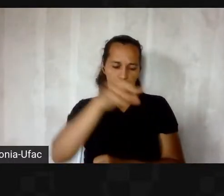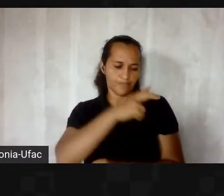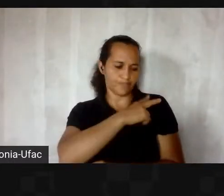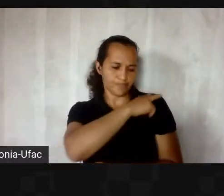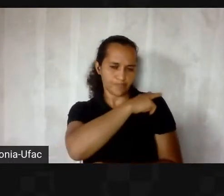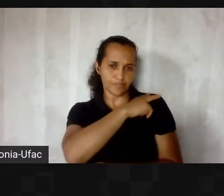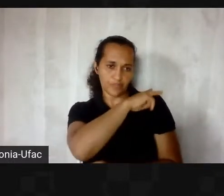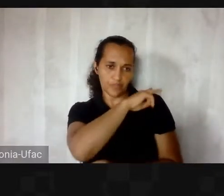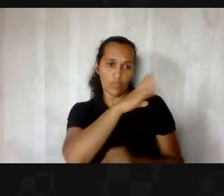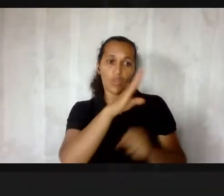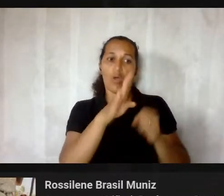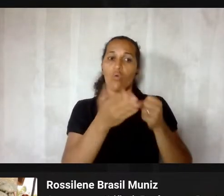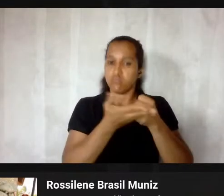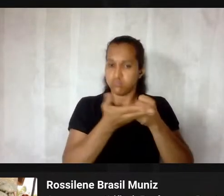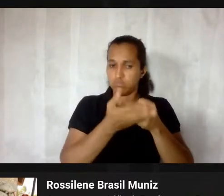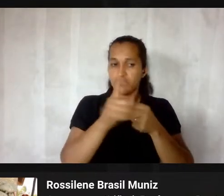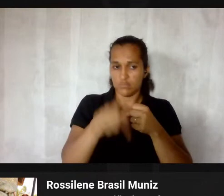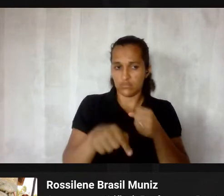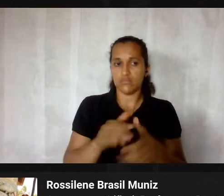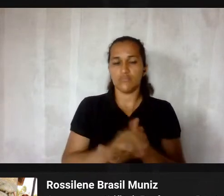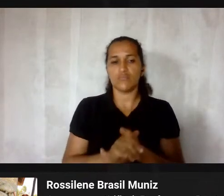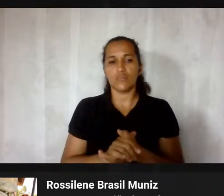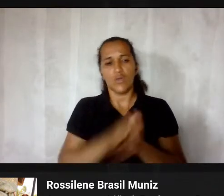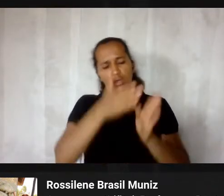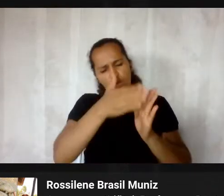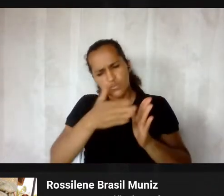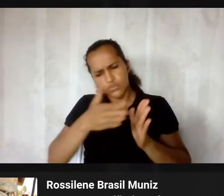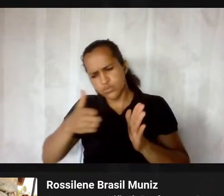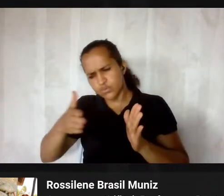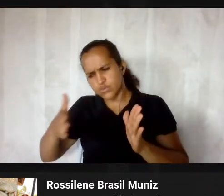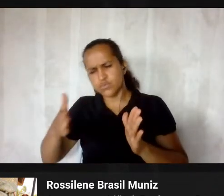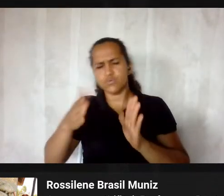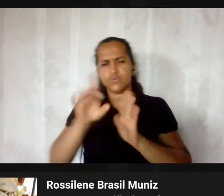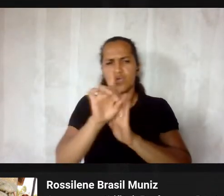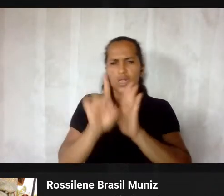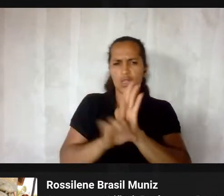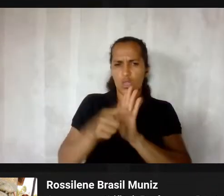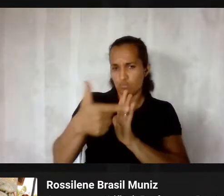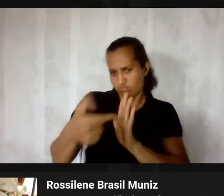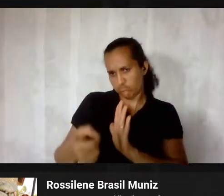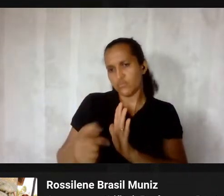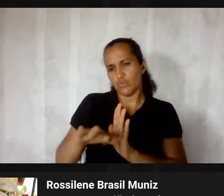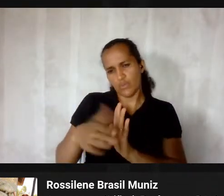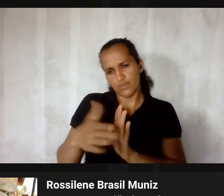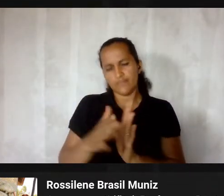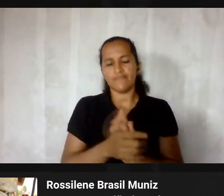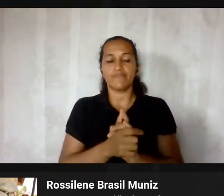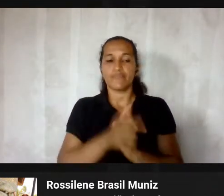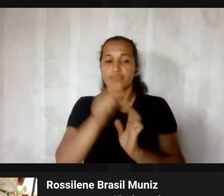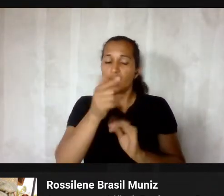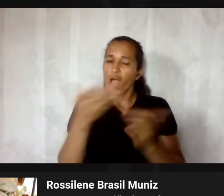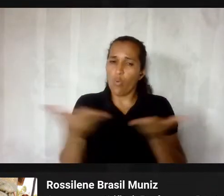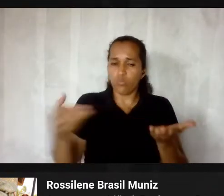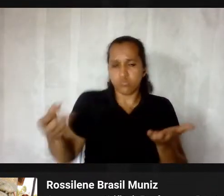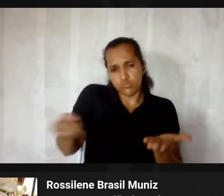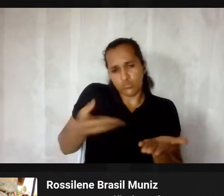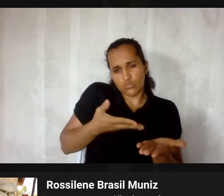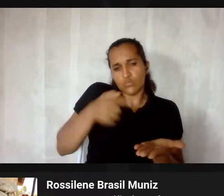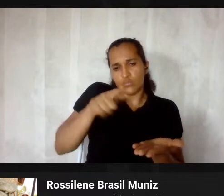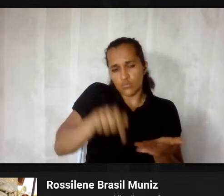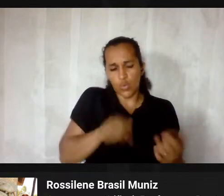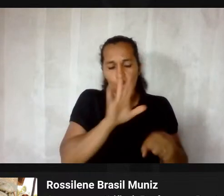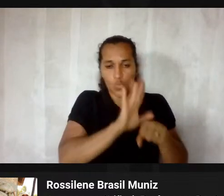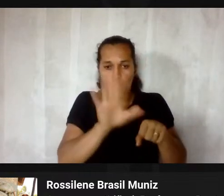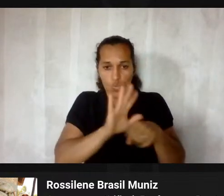prática perdurou até a última década do século XX. Só mais recentemente, o curso passou a ser oferecido de